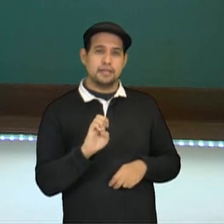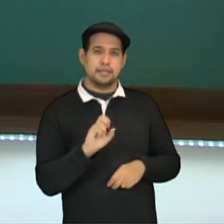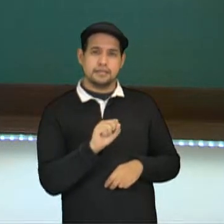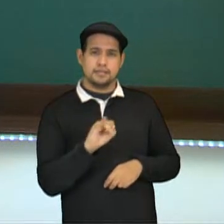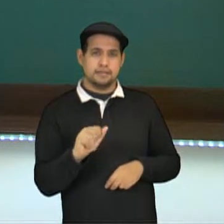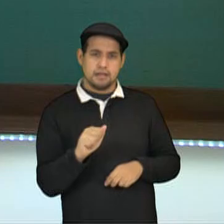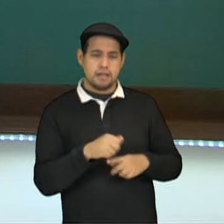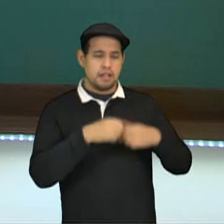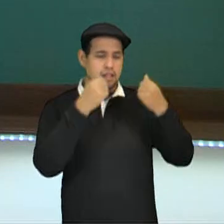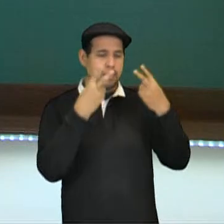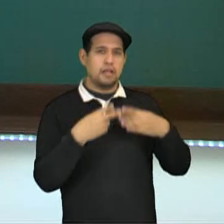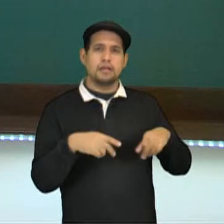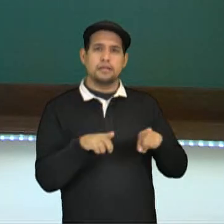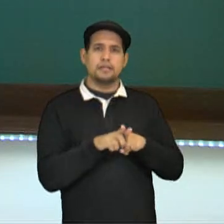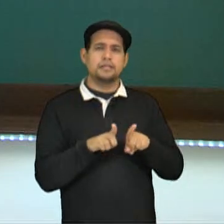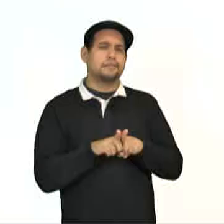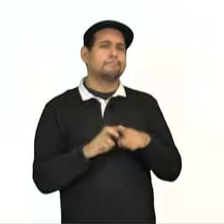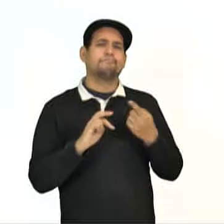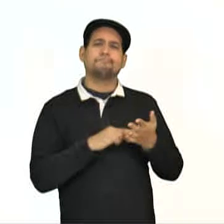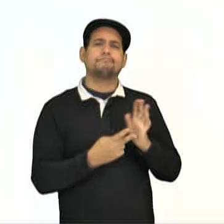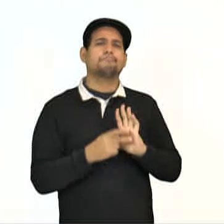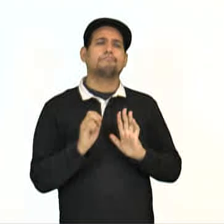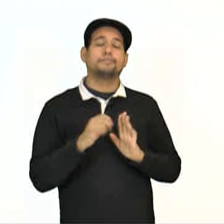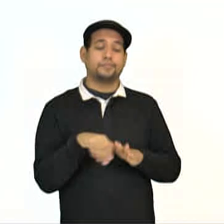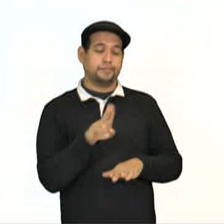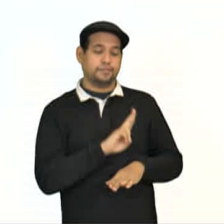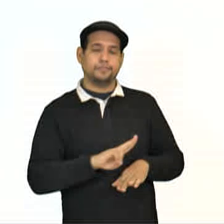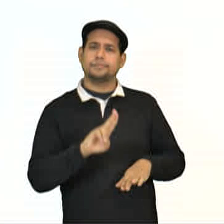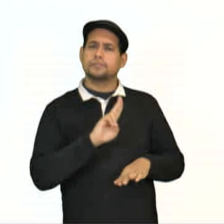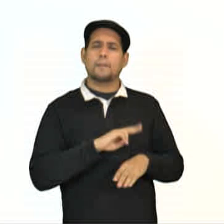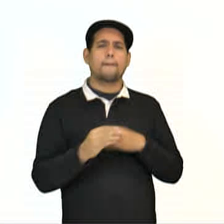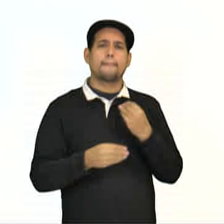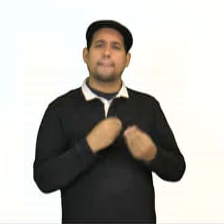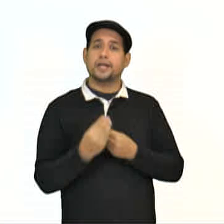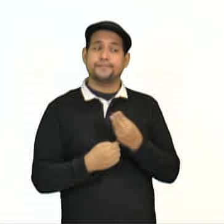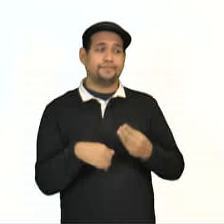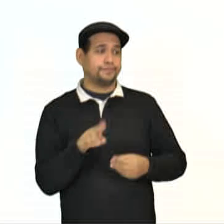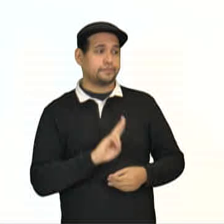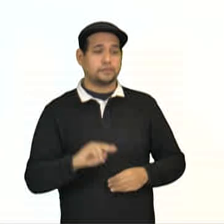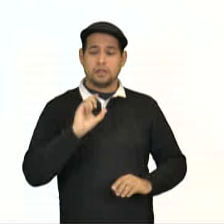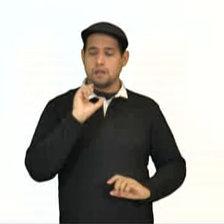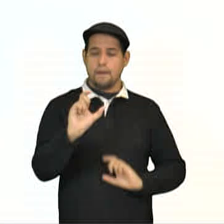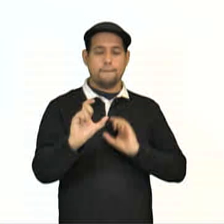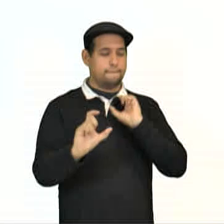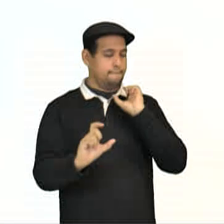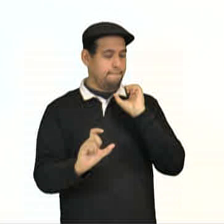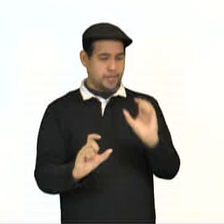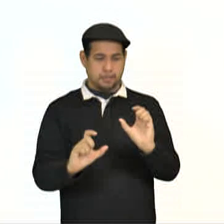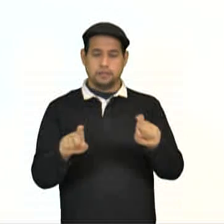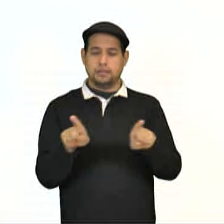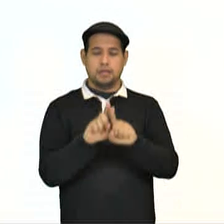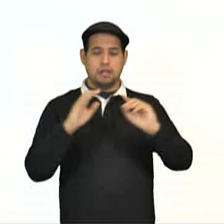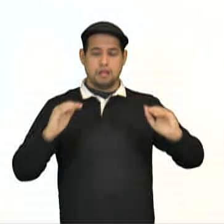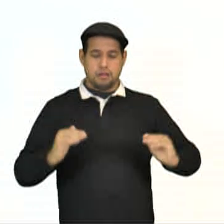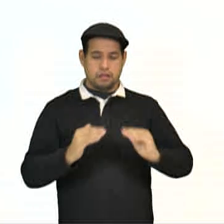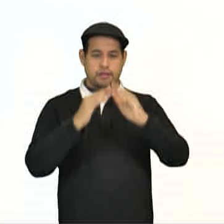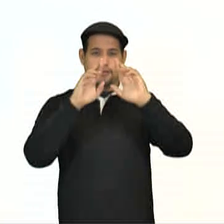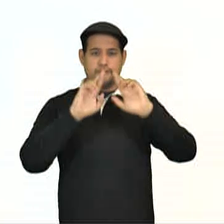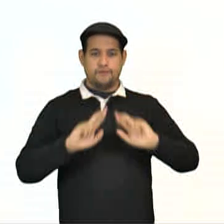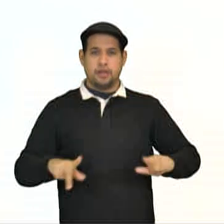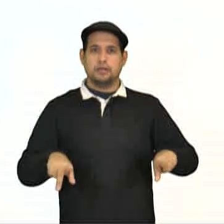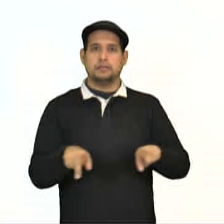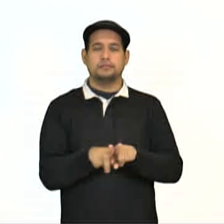mais expressivo? A sinestesia é o recurso estilístico no qual se usam palavras, expressões associadas a